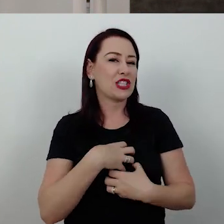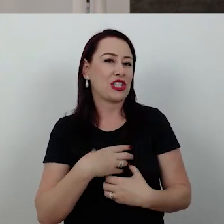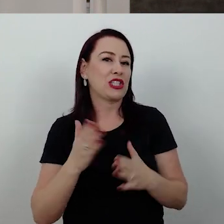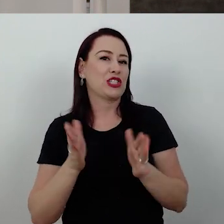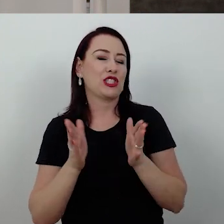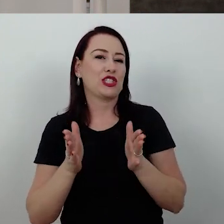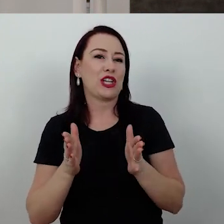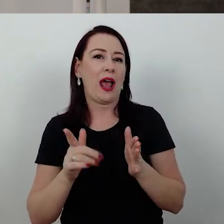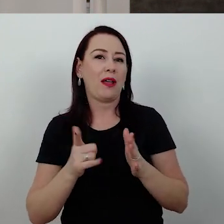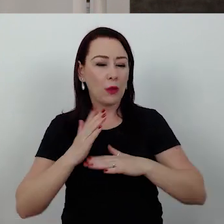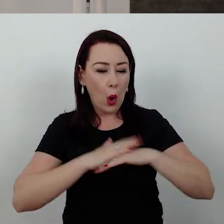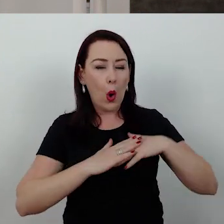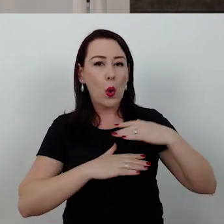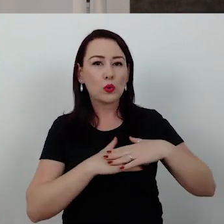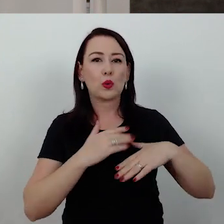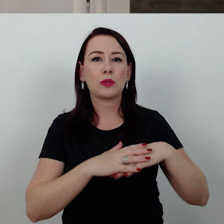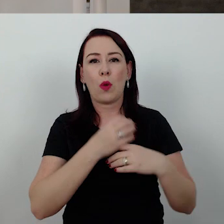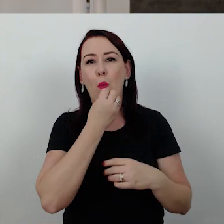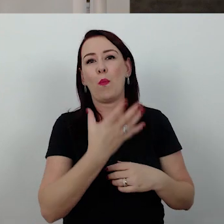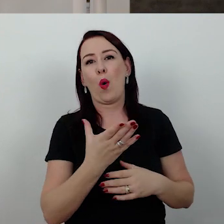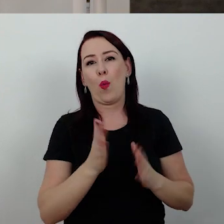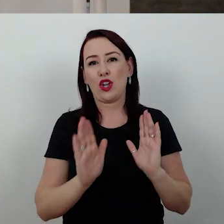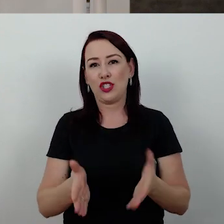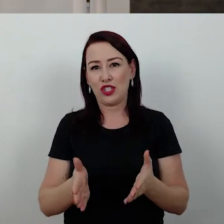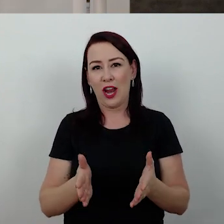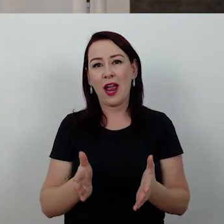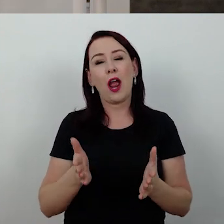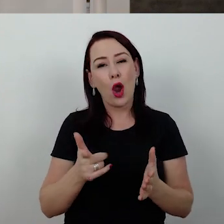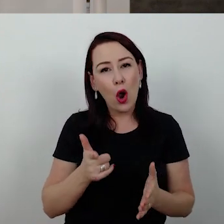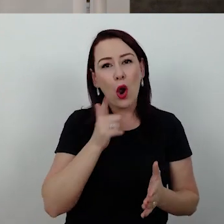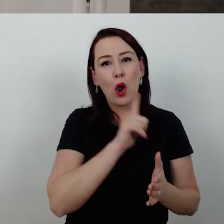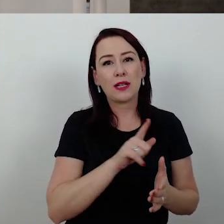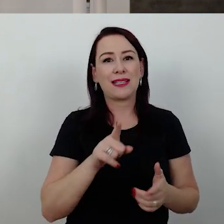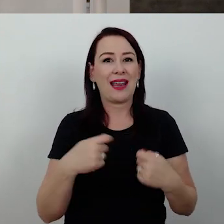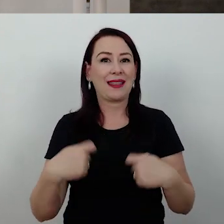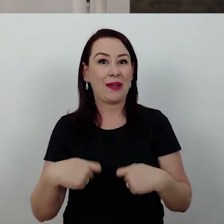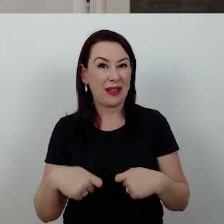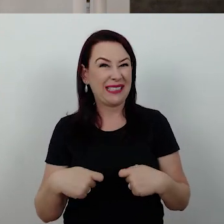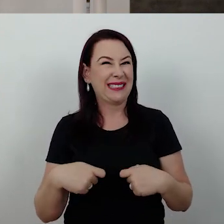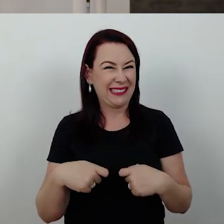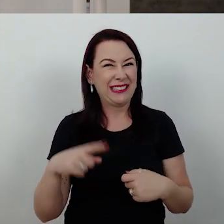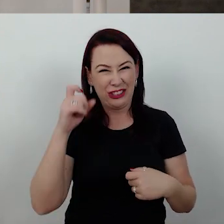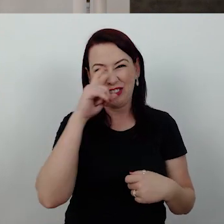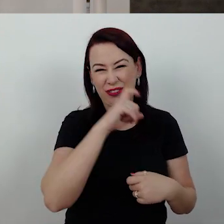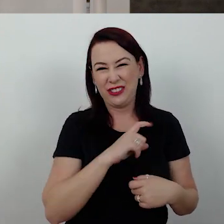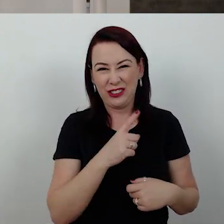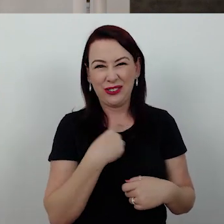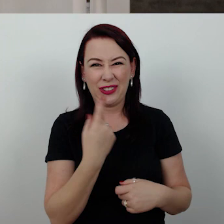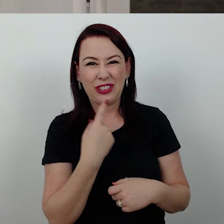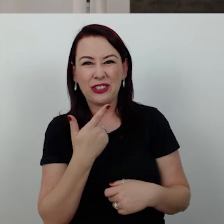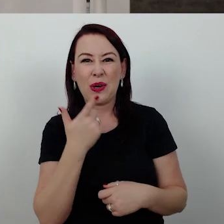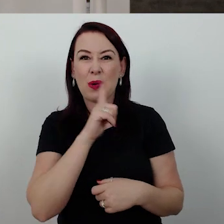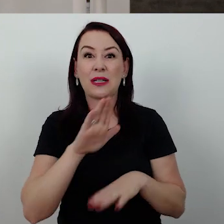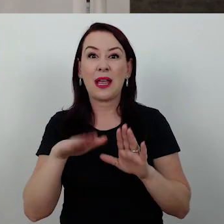consegue se colocar num lugar de uma construção sólida, que consegue atender essas demandas. É muito difícil a gente não